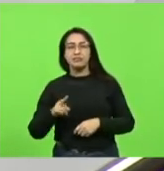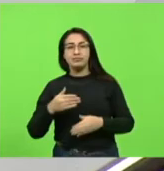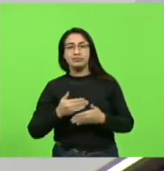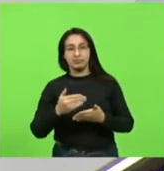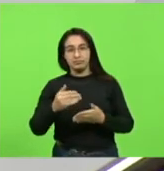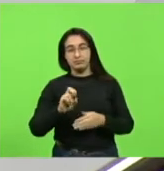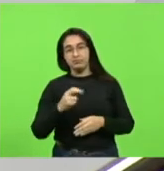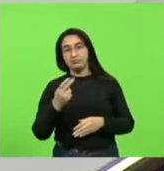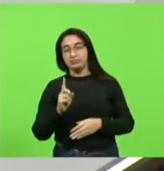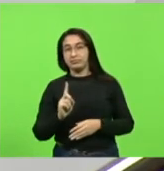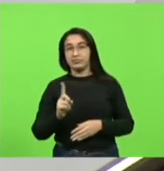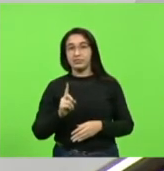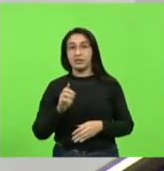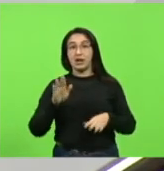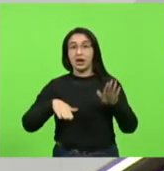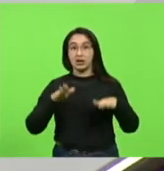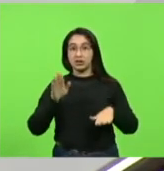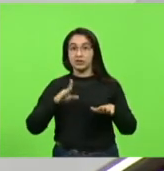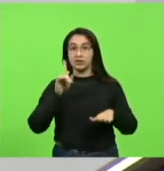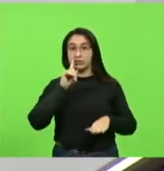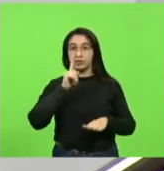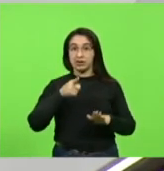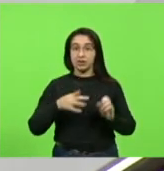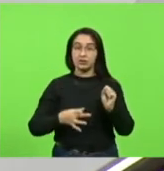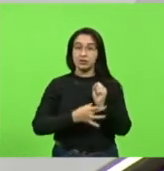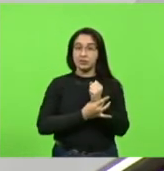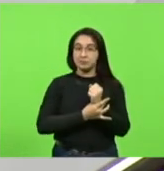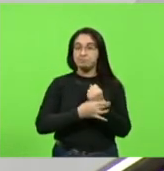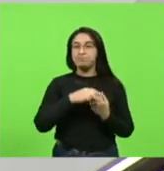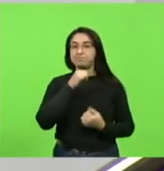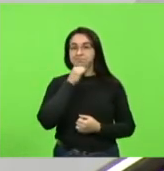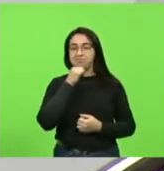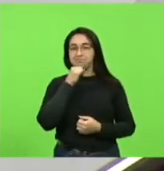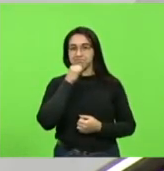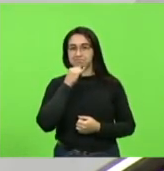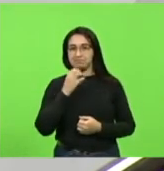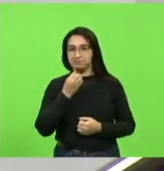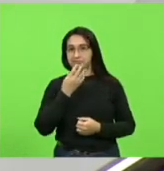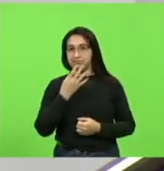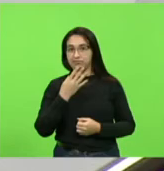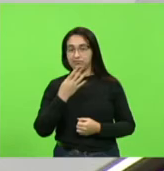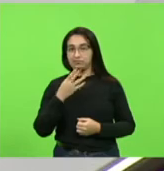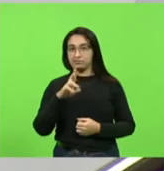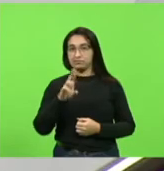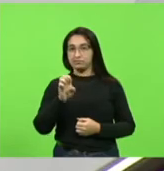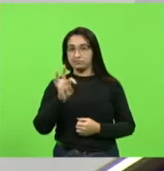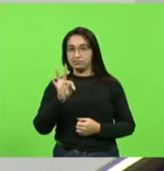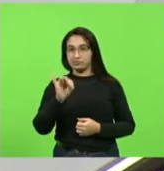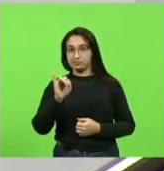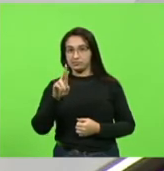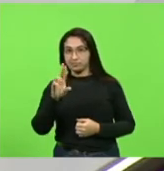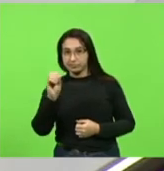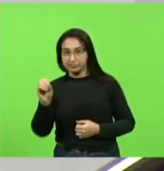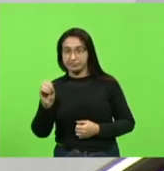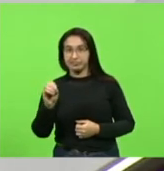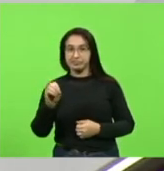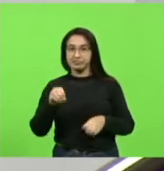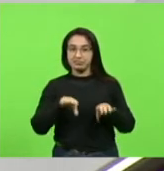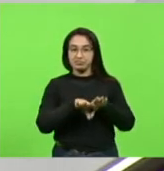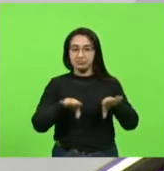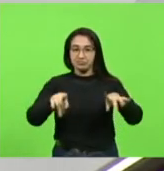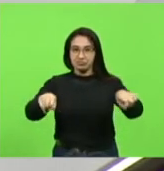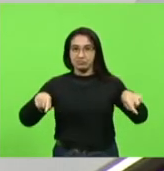Às vezes, até um mandado de segurança, por exemplo, lá em Bom Retiro, foi de uma quadra de grama sintética, ficou